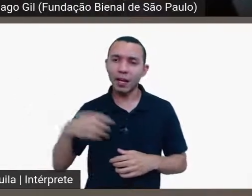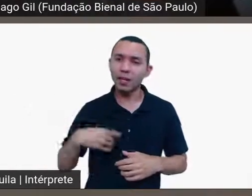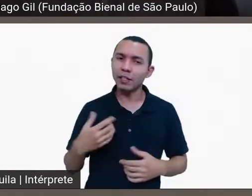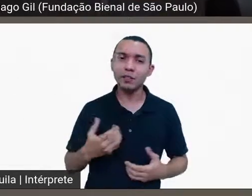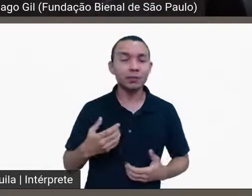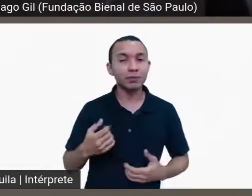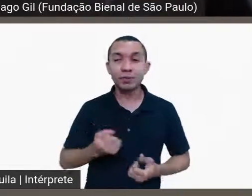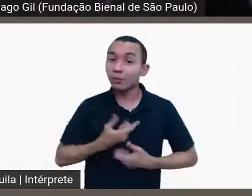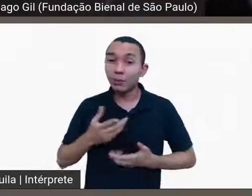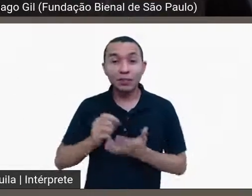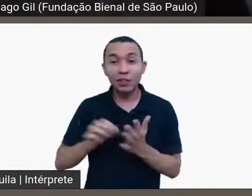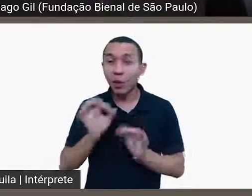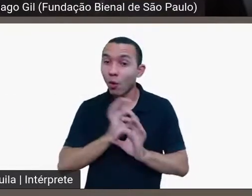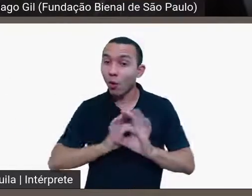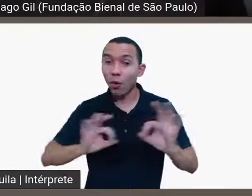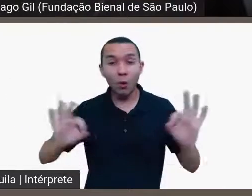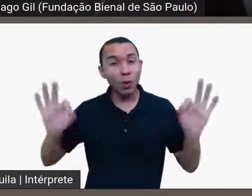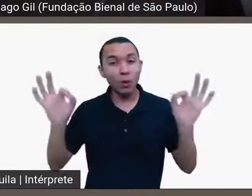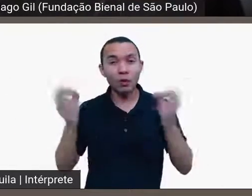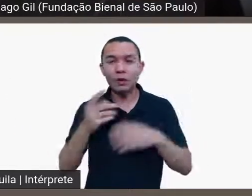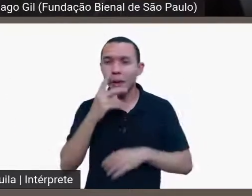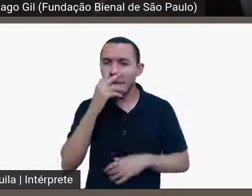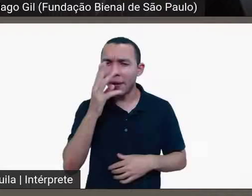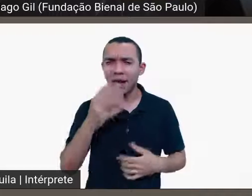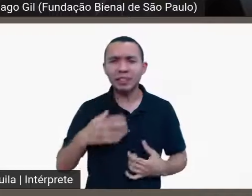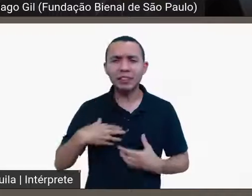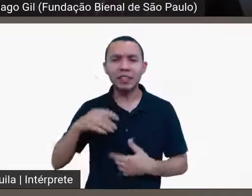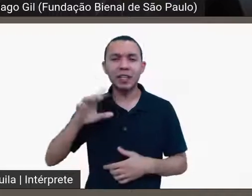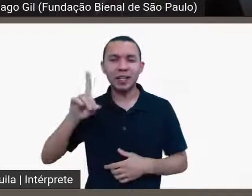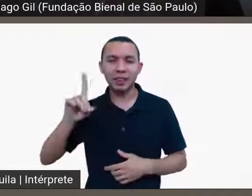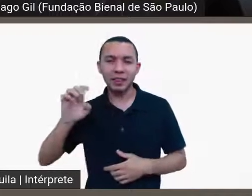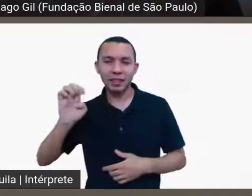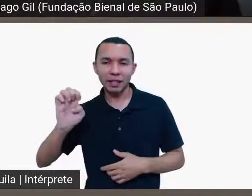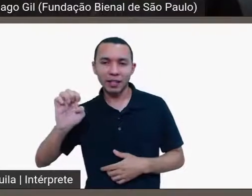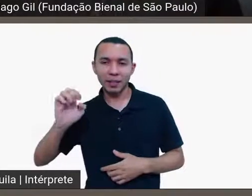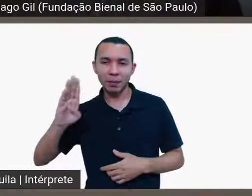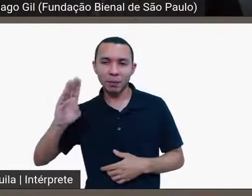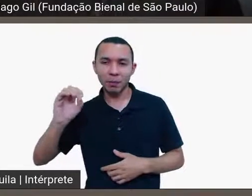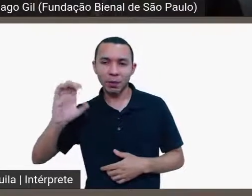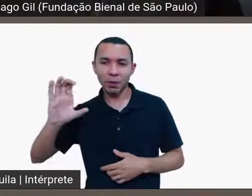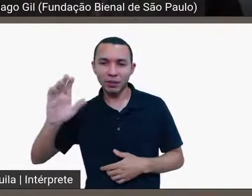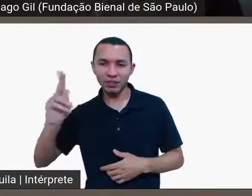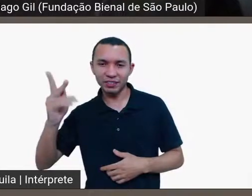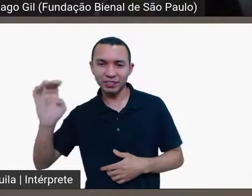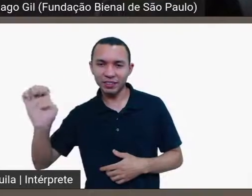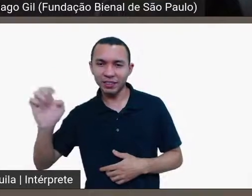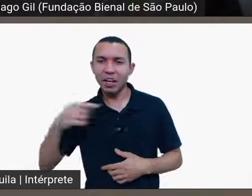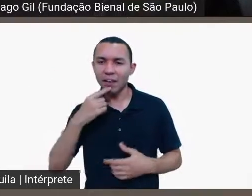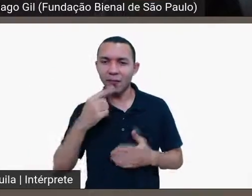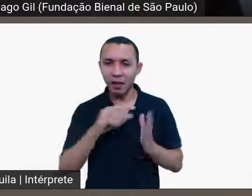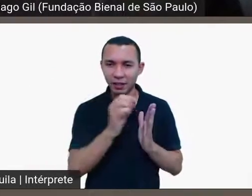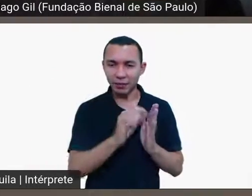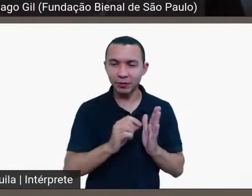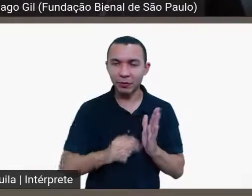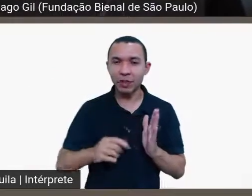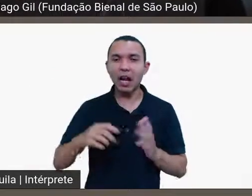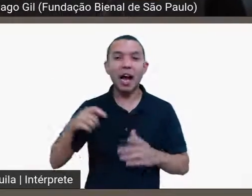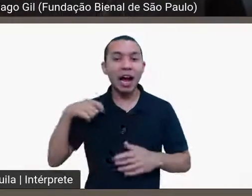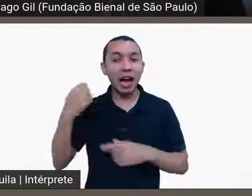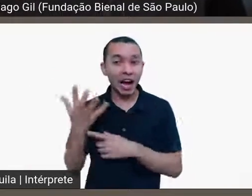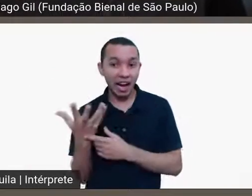deboche. Eu acho que o deboche é um meio expressivo. Quando ele cita o manifesto, o artista fotógrafo, a